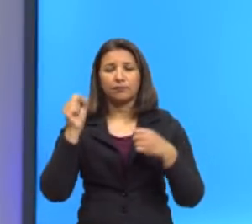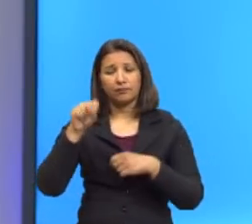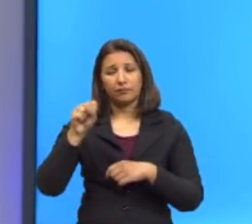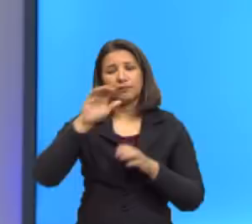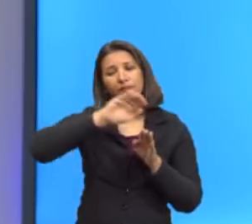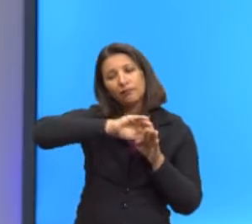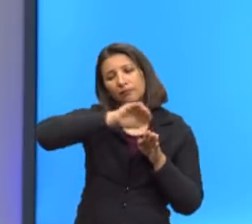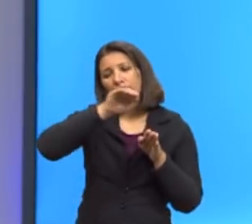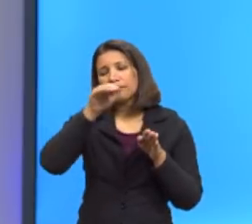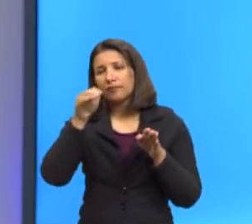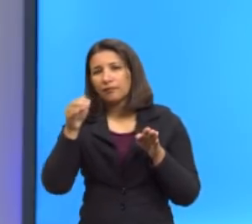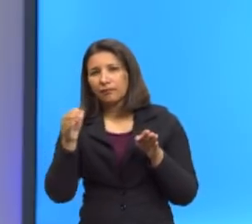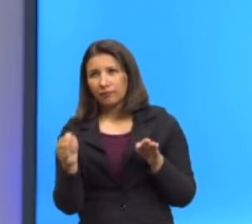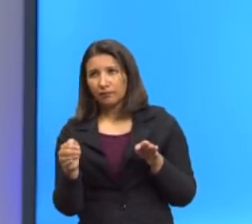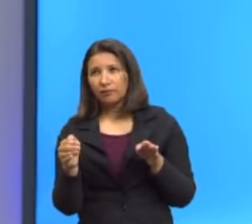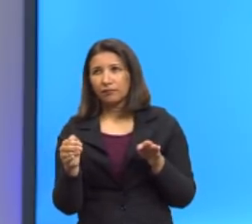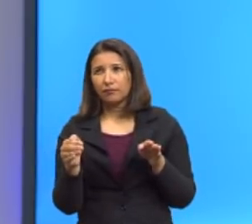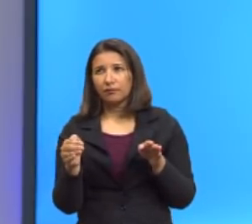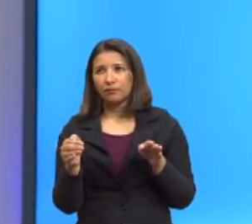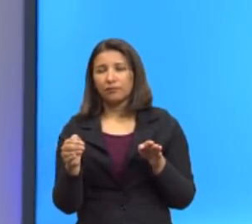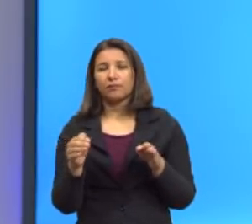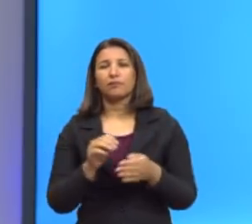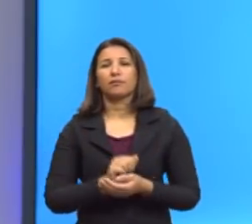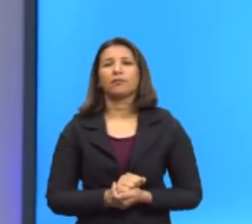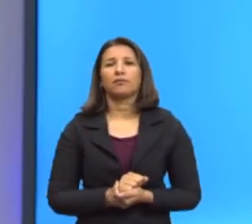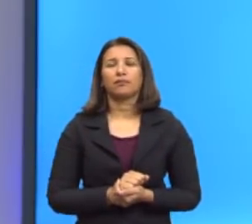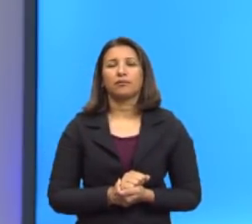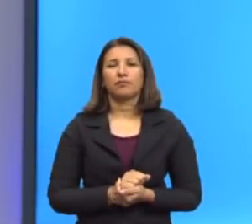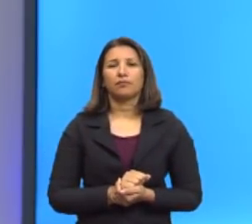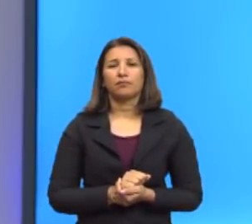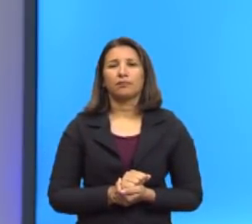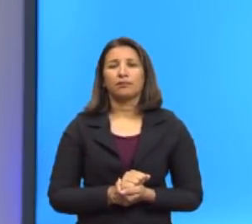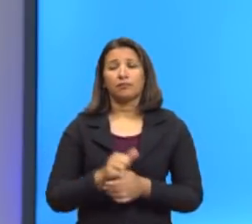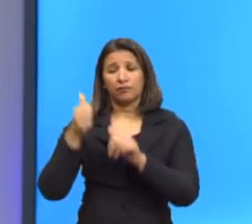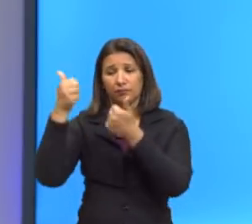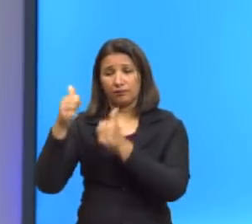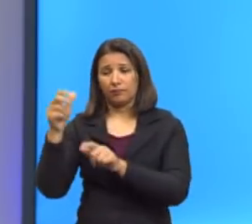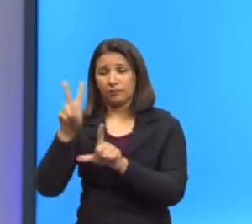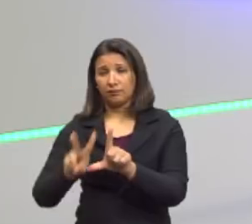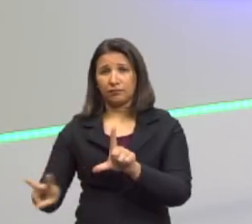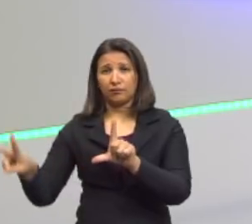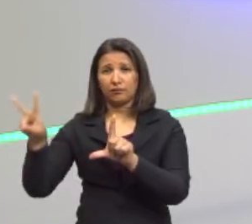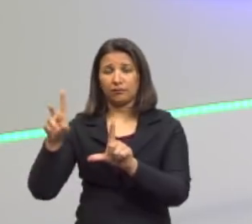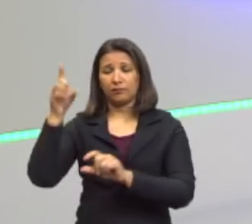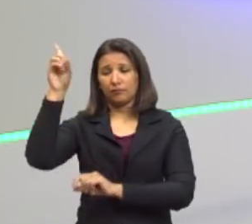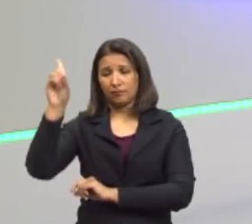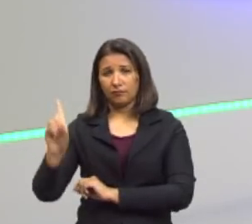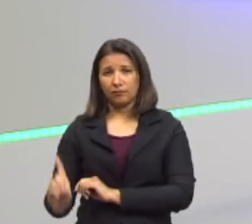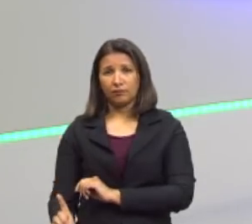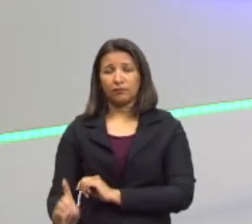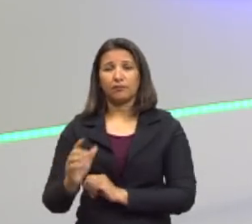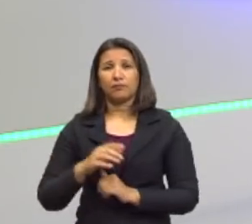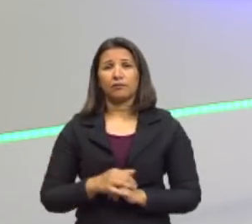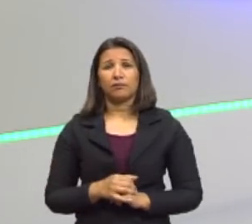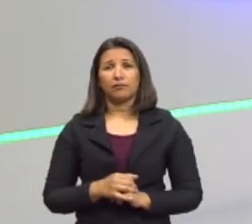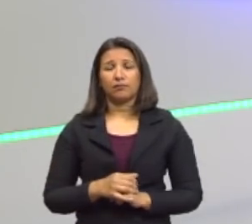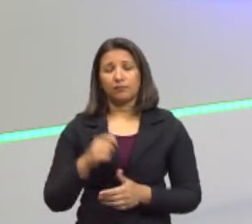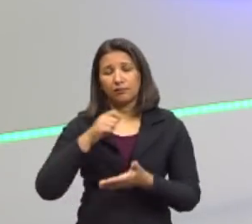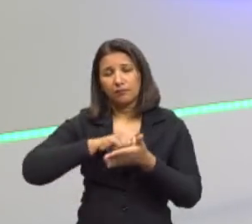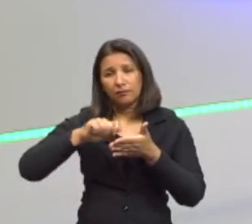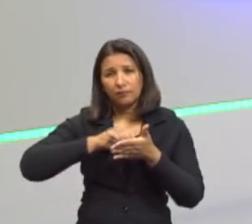certo? Formando uma imagem virtual e direita, certo? Aqui na imagem que vocês estão vendo. Então, anotem